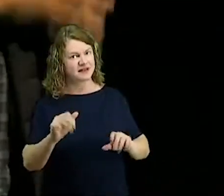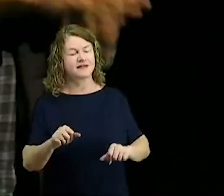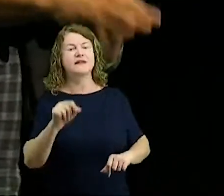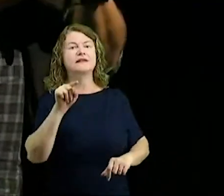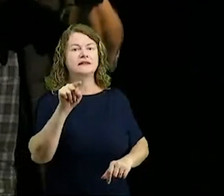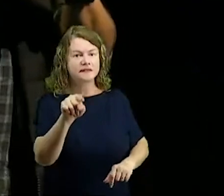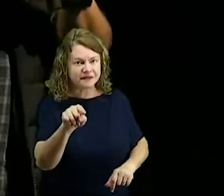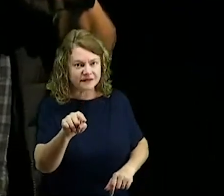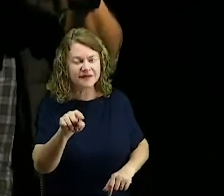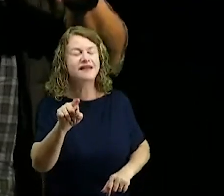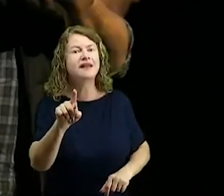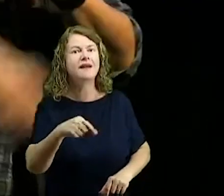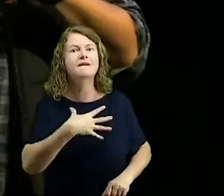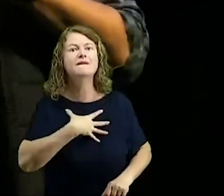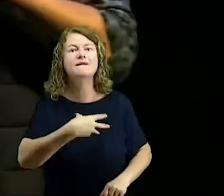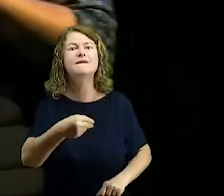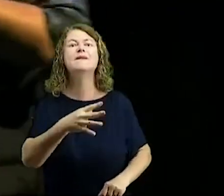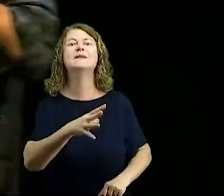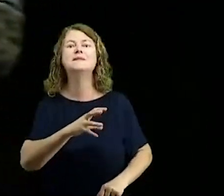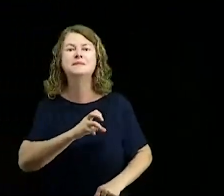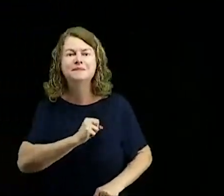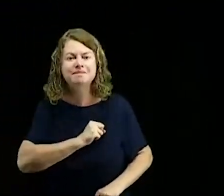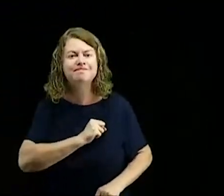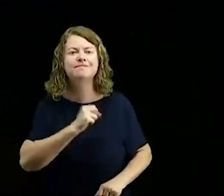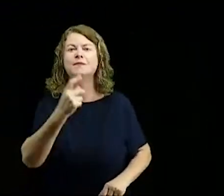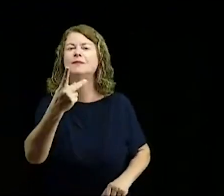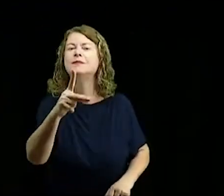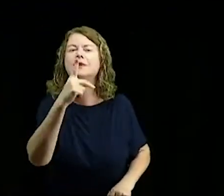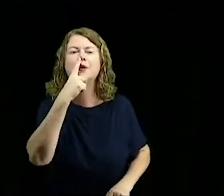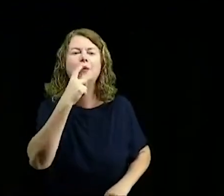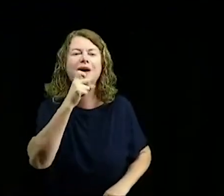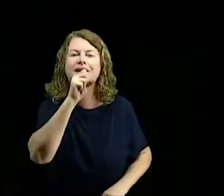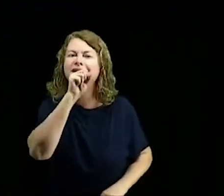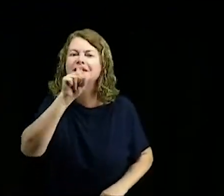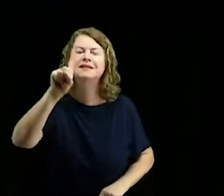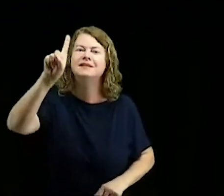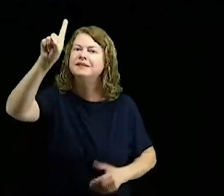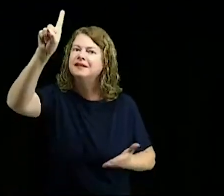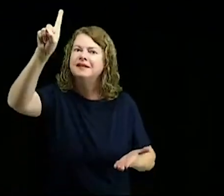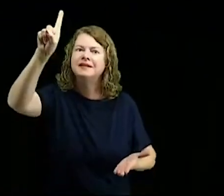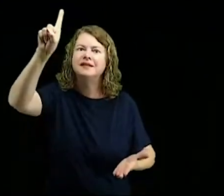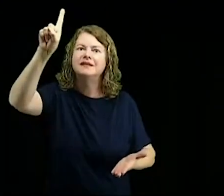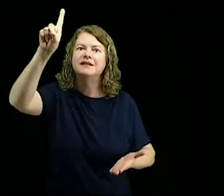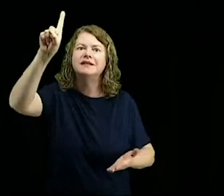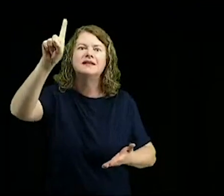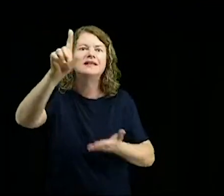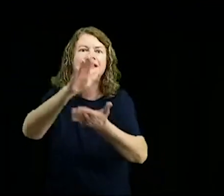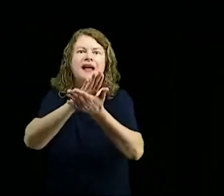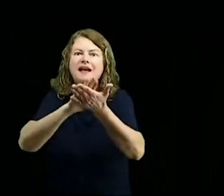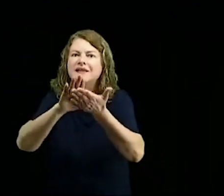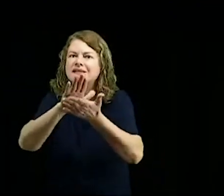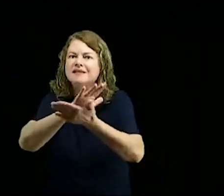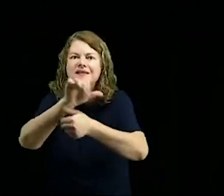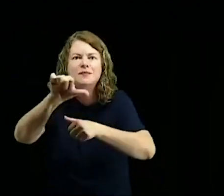é o filho amado do teu pai que está no céu. Você é. Isso não pode ser mudado.